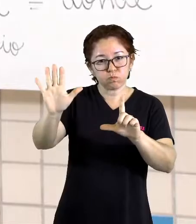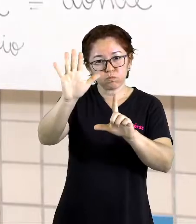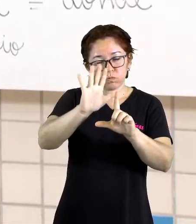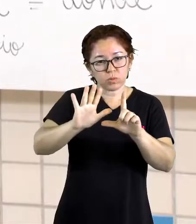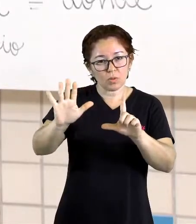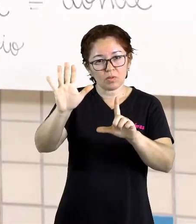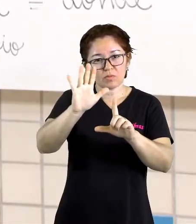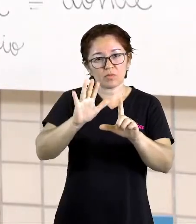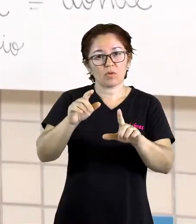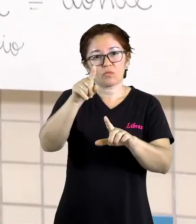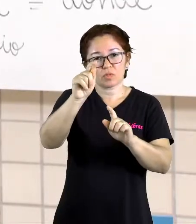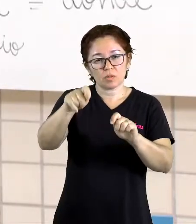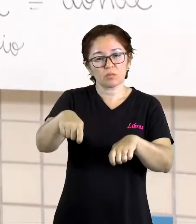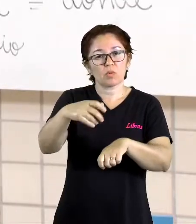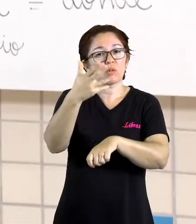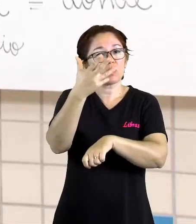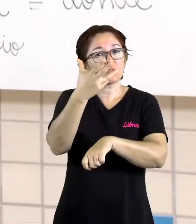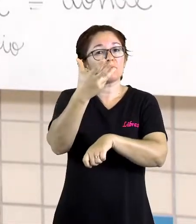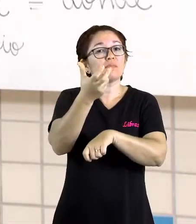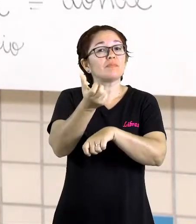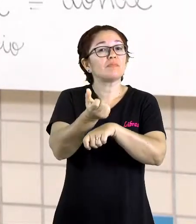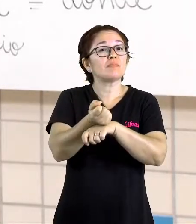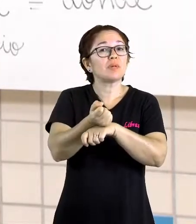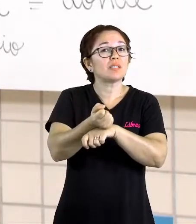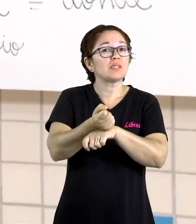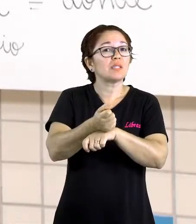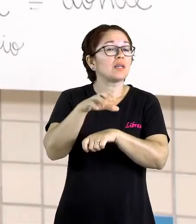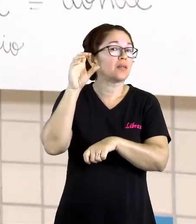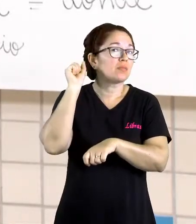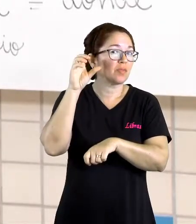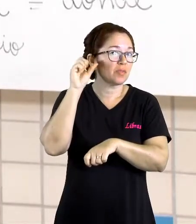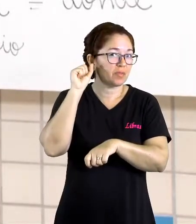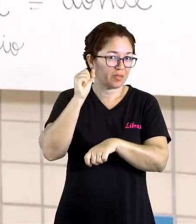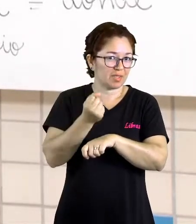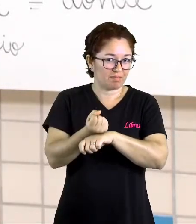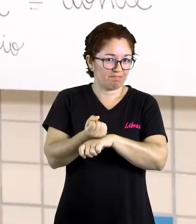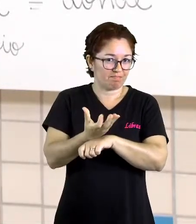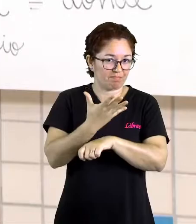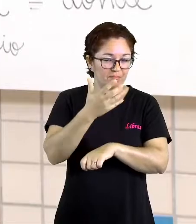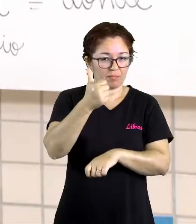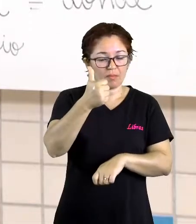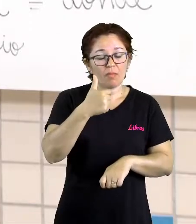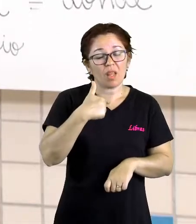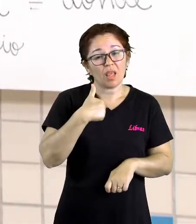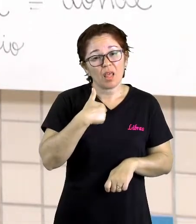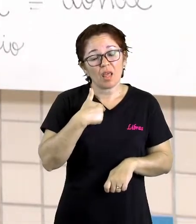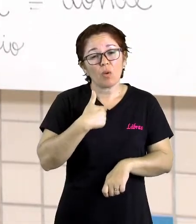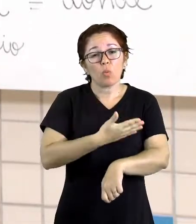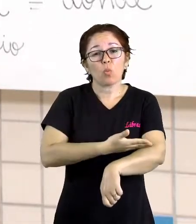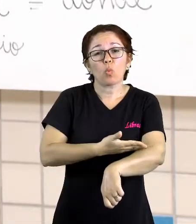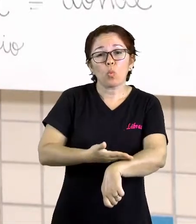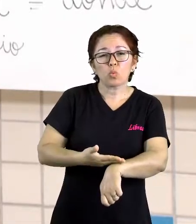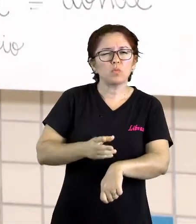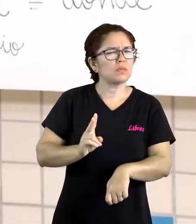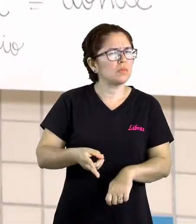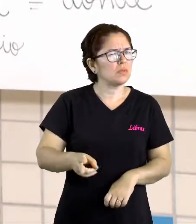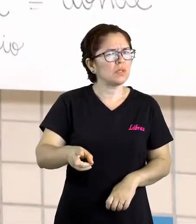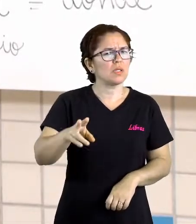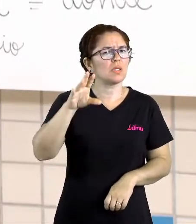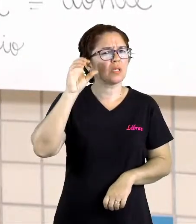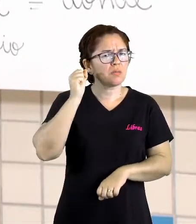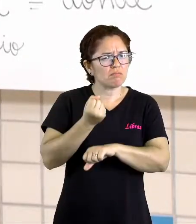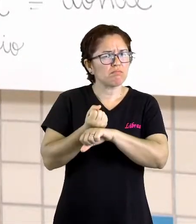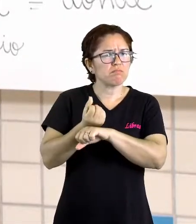arquivos de áudio no seu notebook, no seu computador e ouvir. Eu, particularmente, tenho o hábito de ouvir podcast.